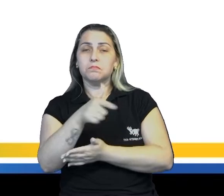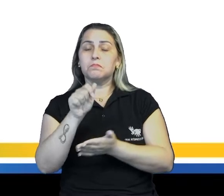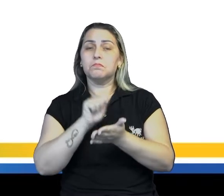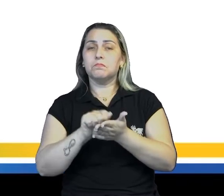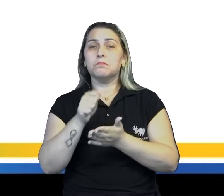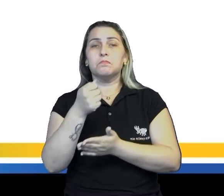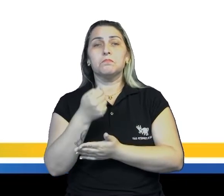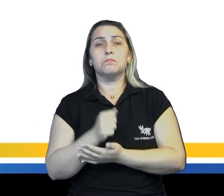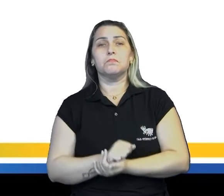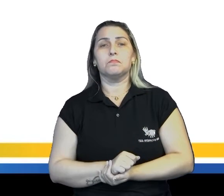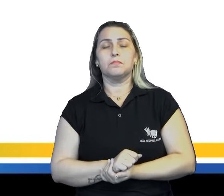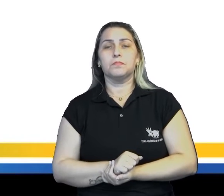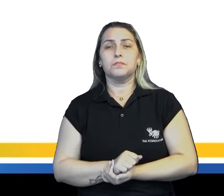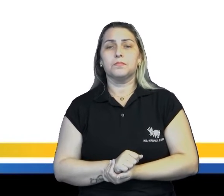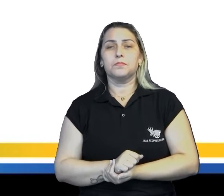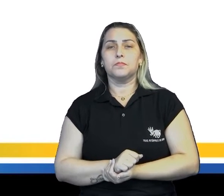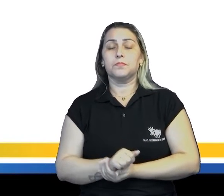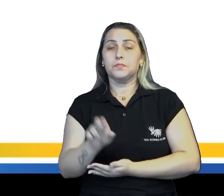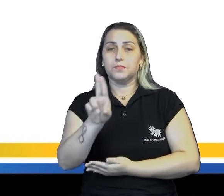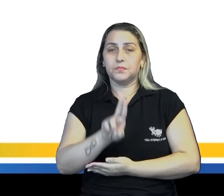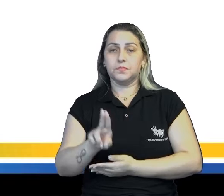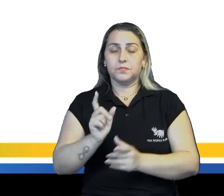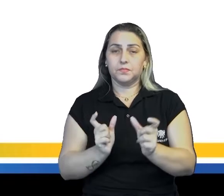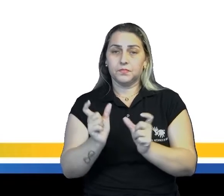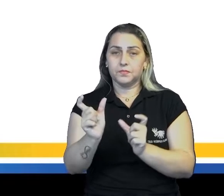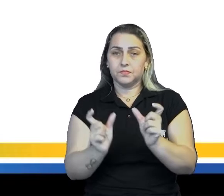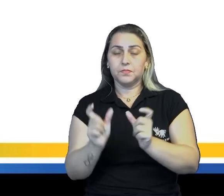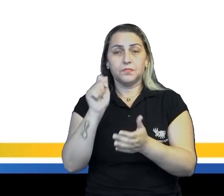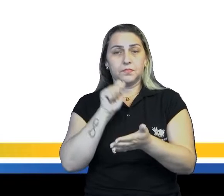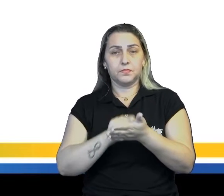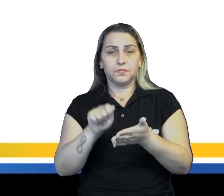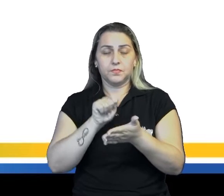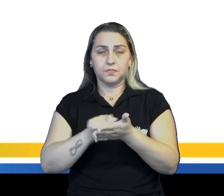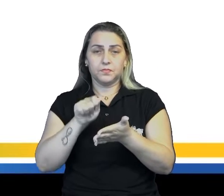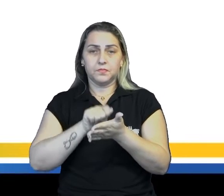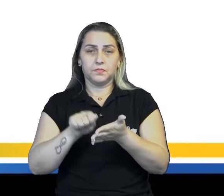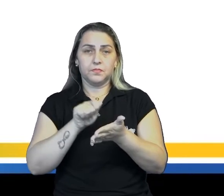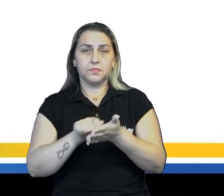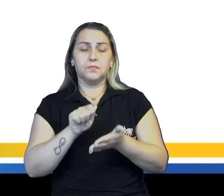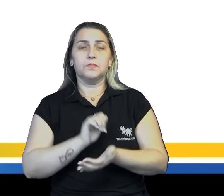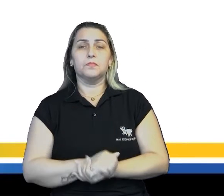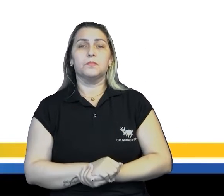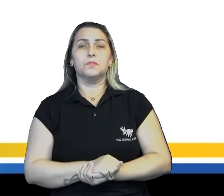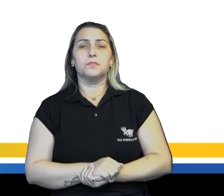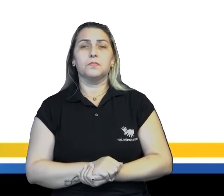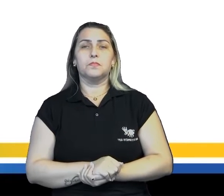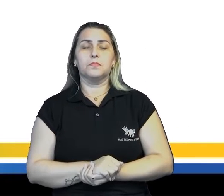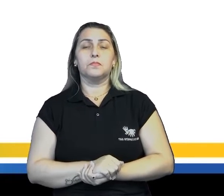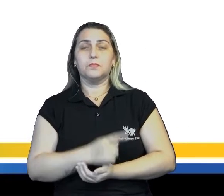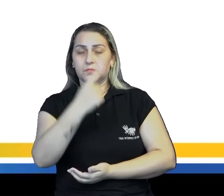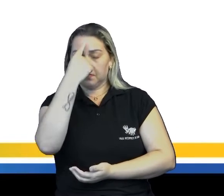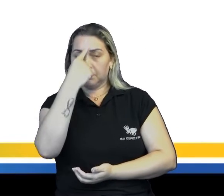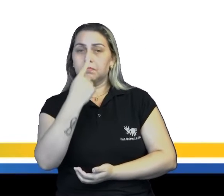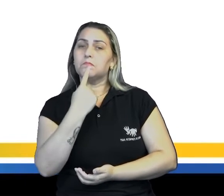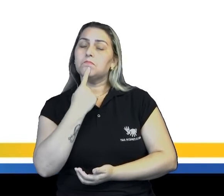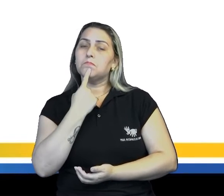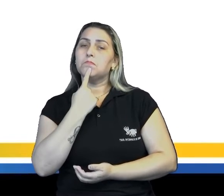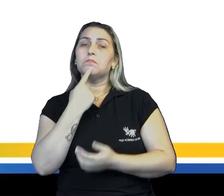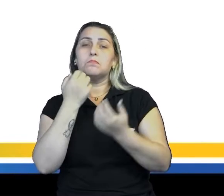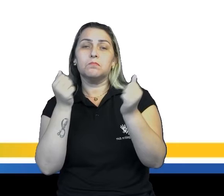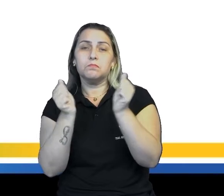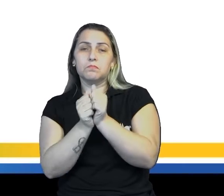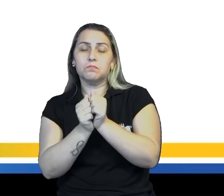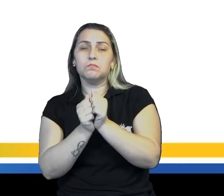verbal simultaneamente, usando palavras e escritas e figuras ao mesmo